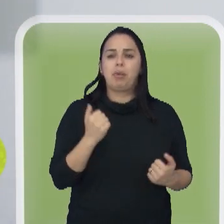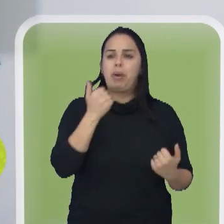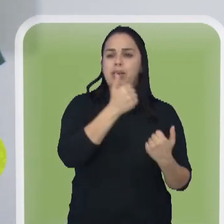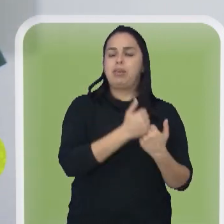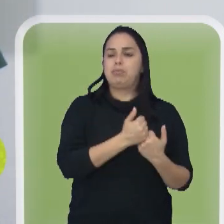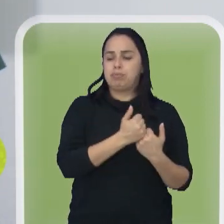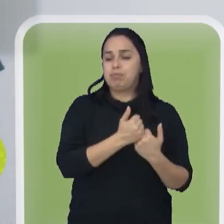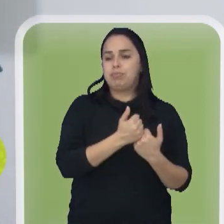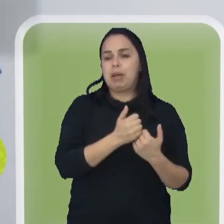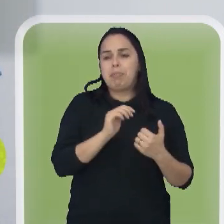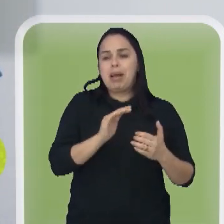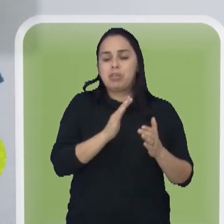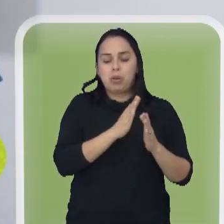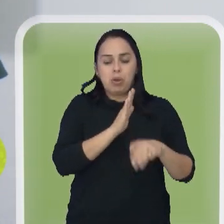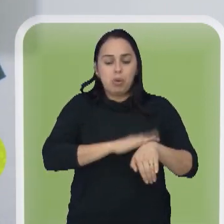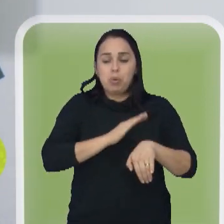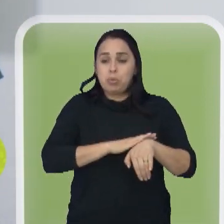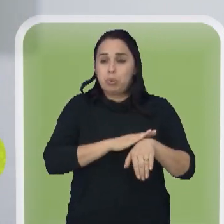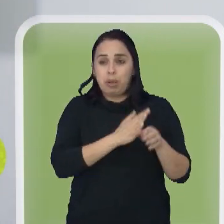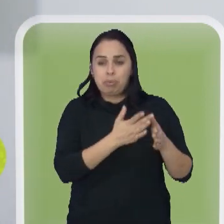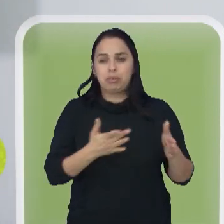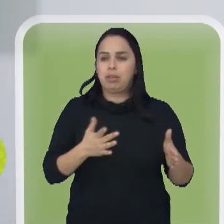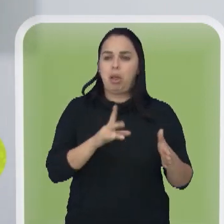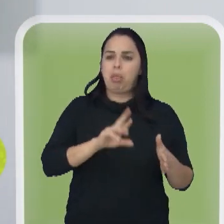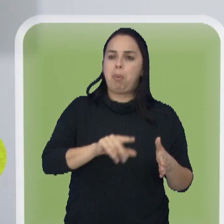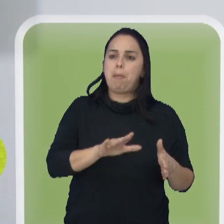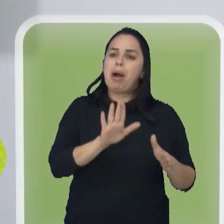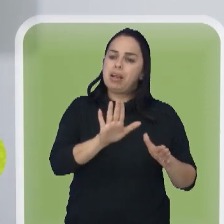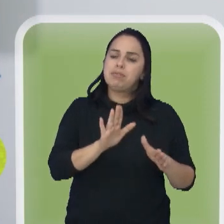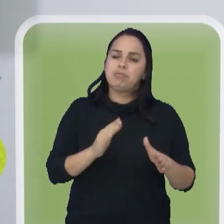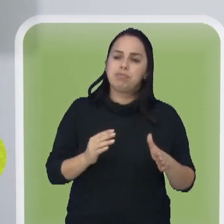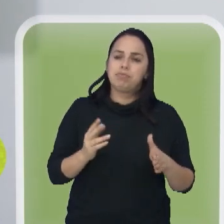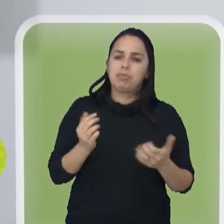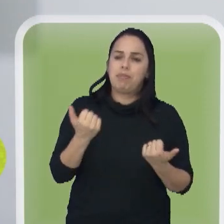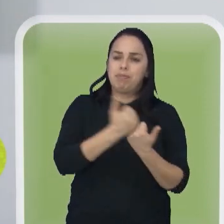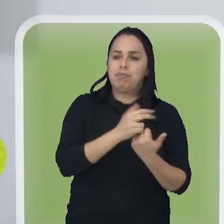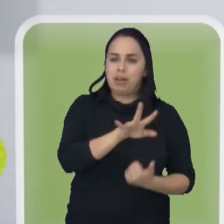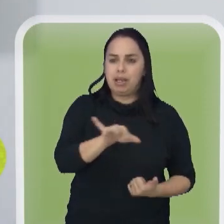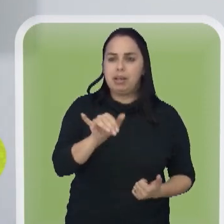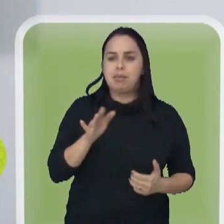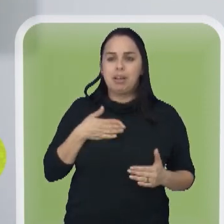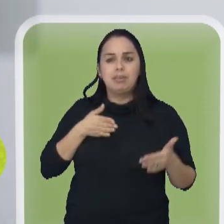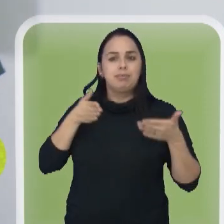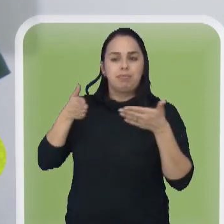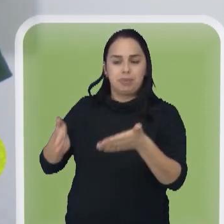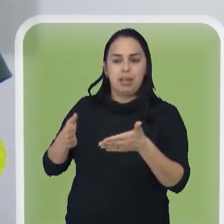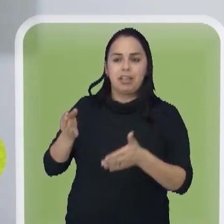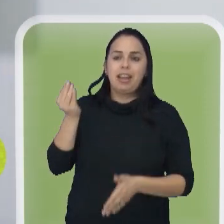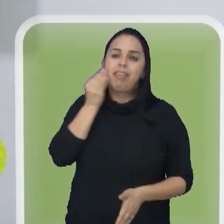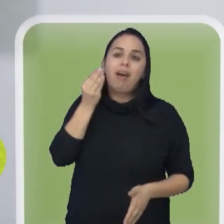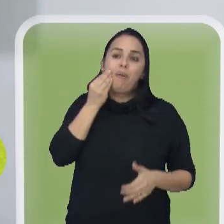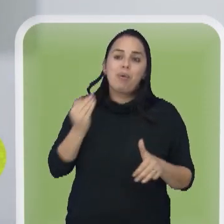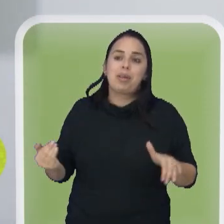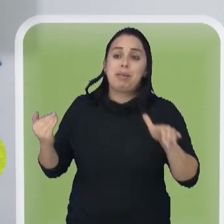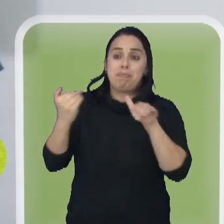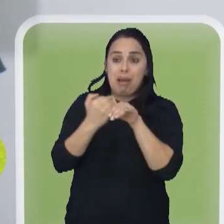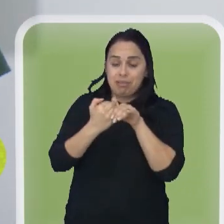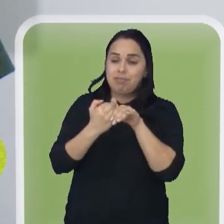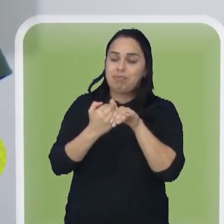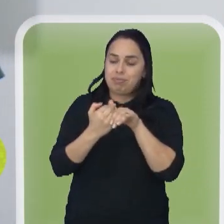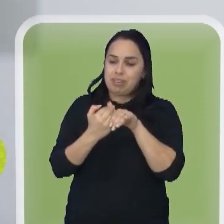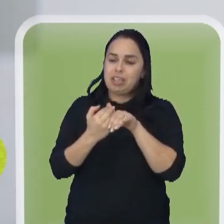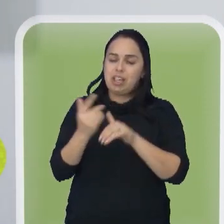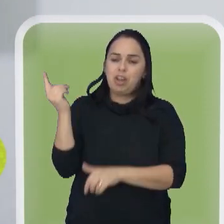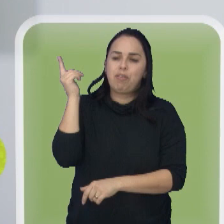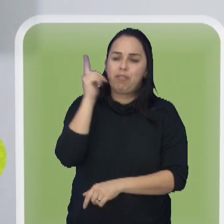tempo. Mas o São José vai para Prudente para conseguir pelo menos esse empate aí e trazer